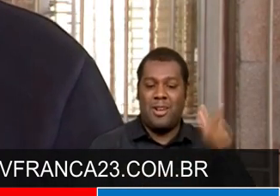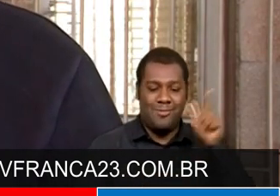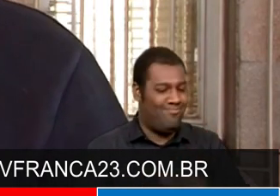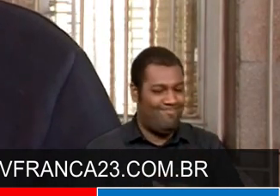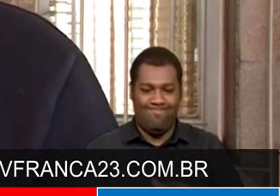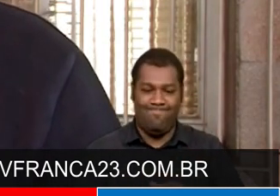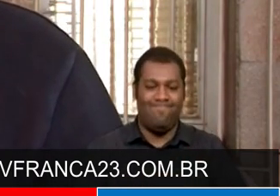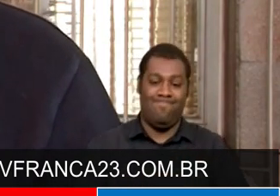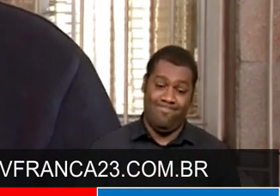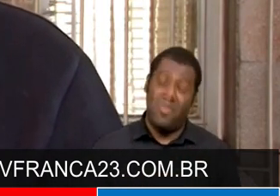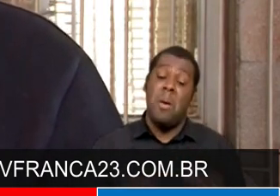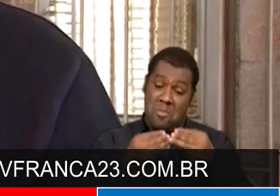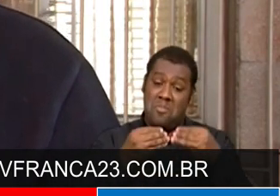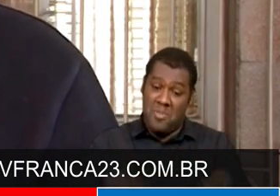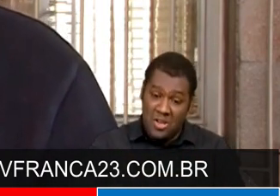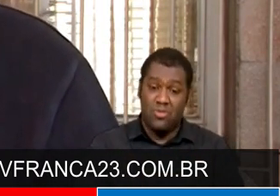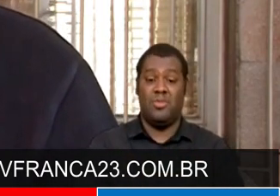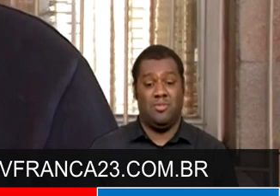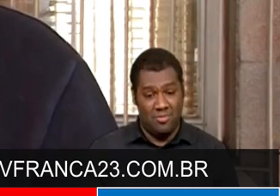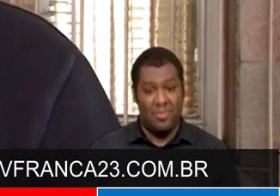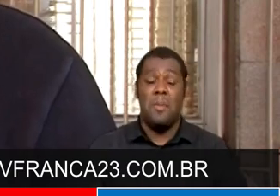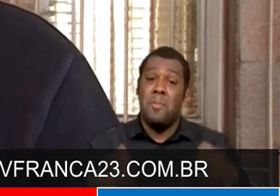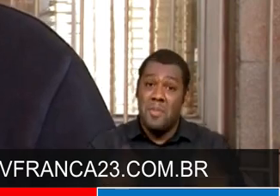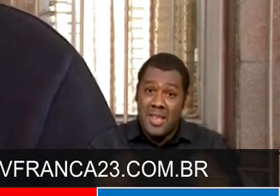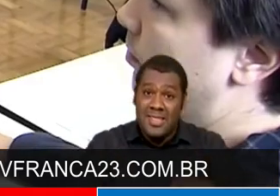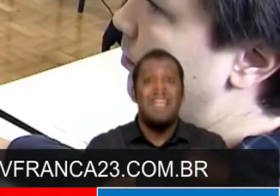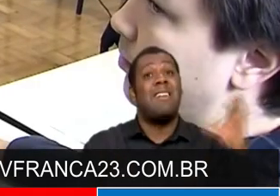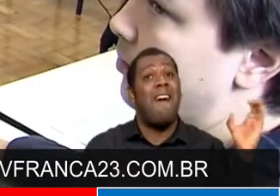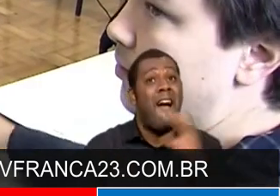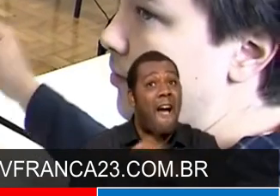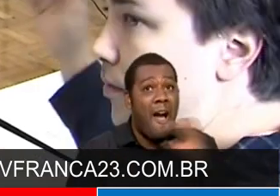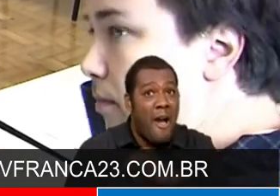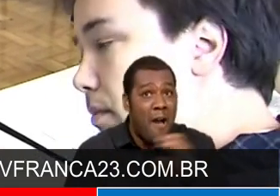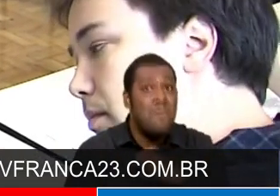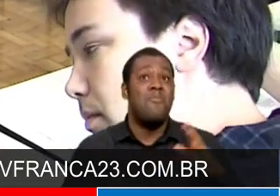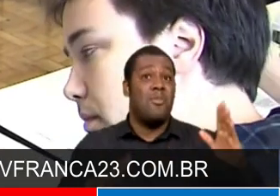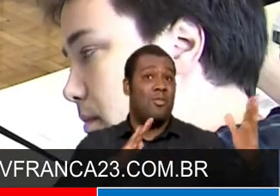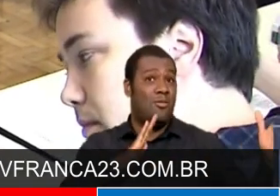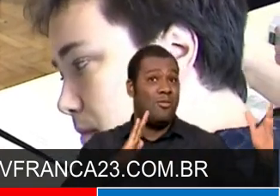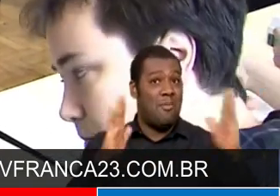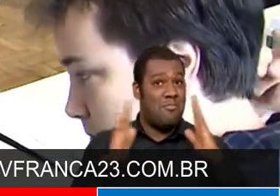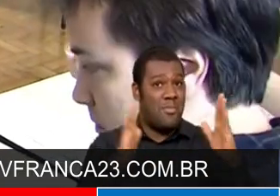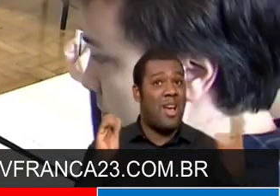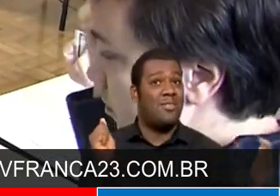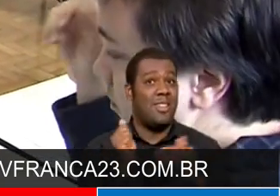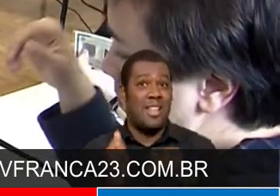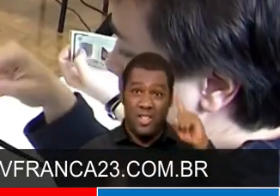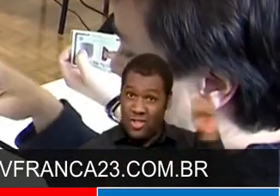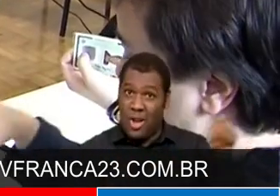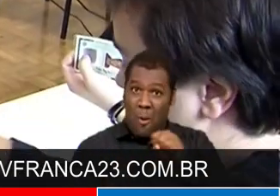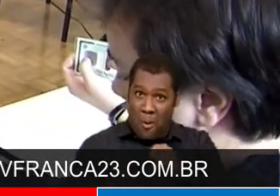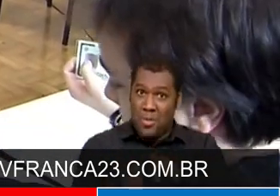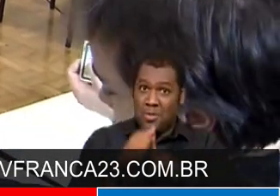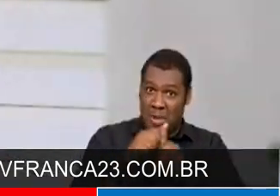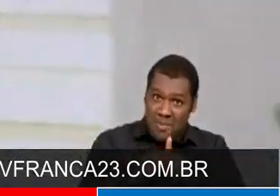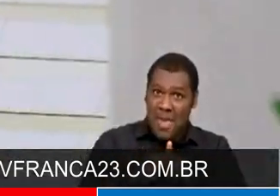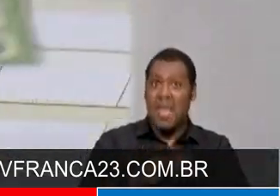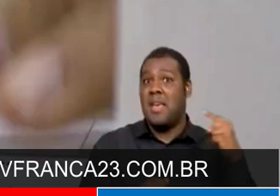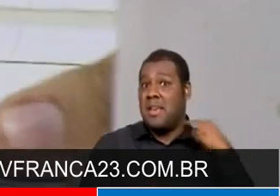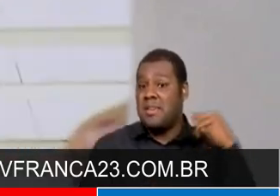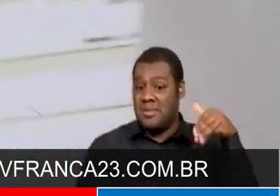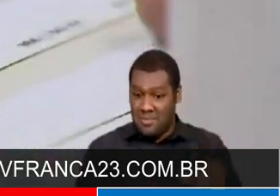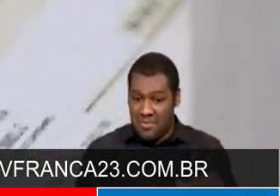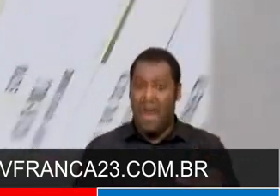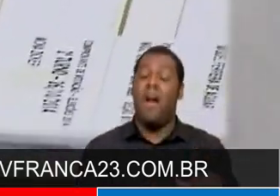uma série de prejuízos que a pessoa tem se ela não estiver com a sua situação eleitoral em ordem. Os eleitores têm esse